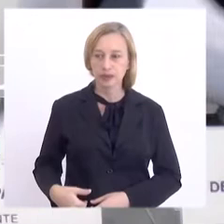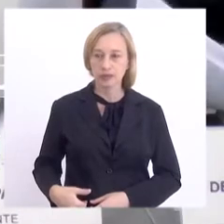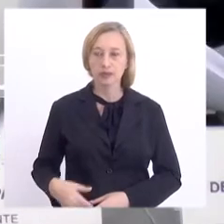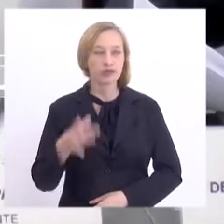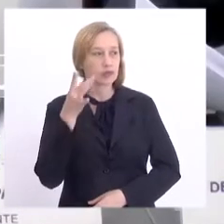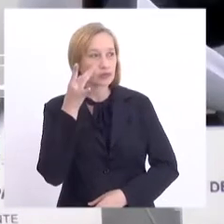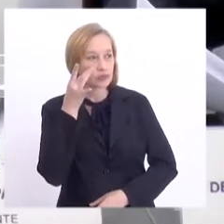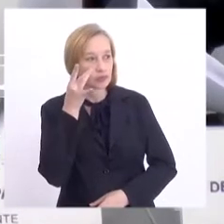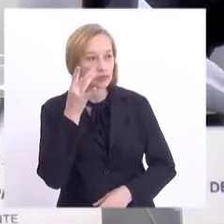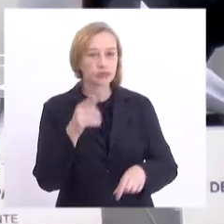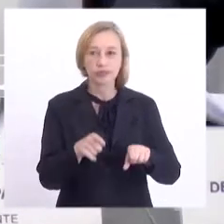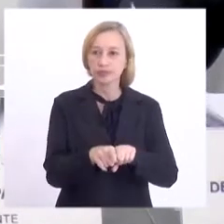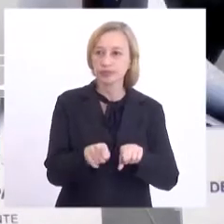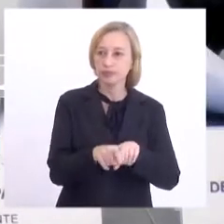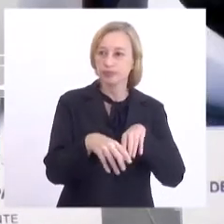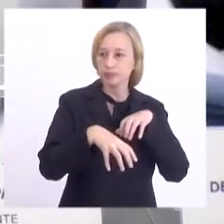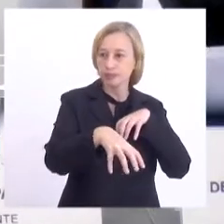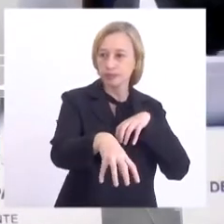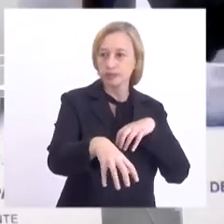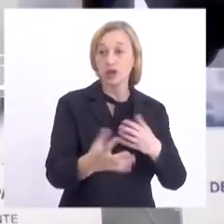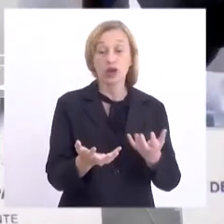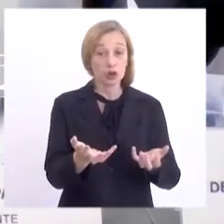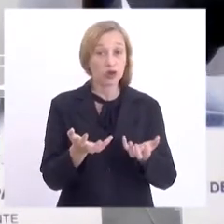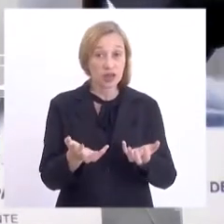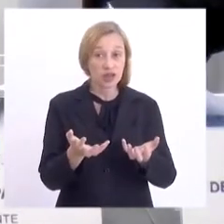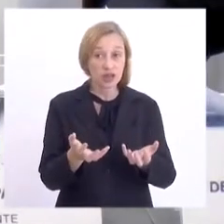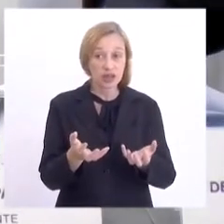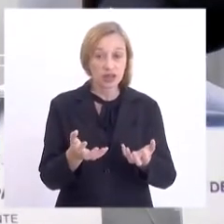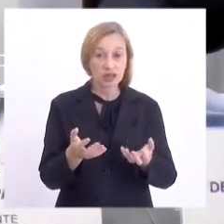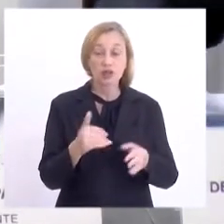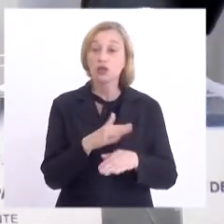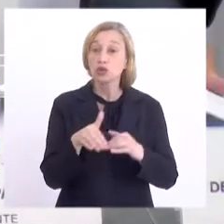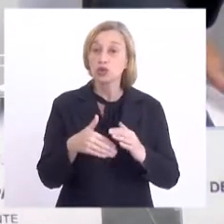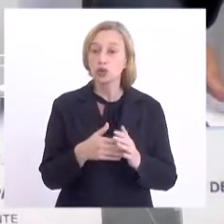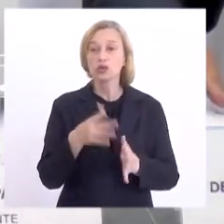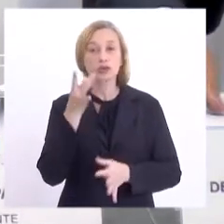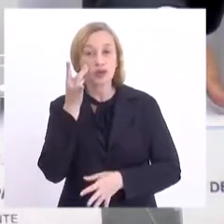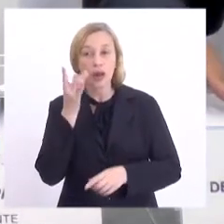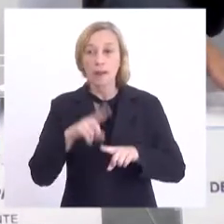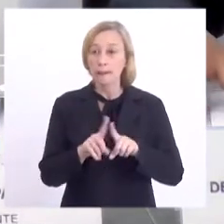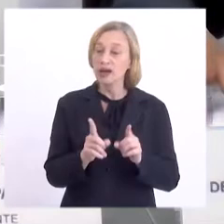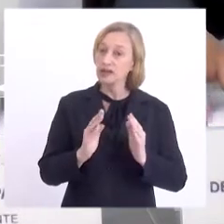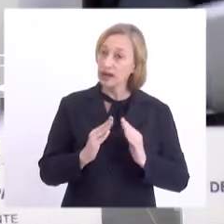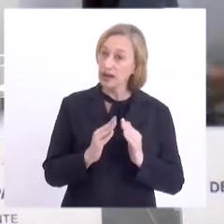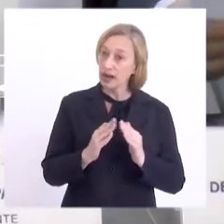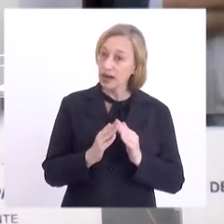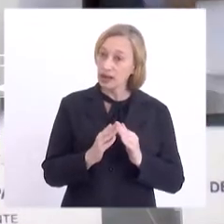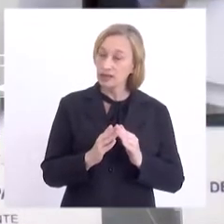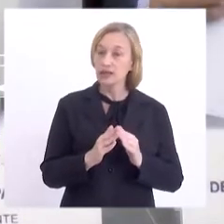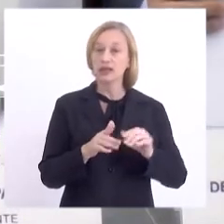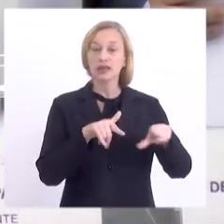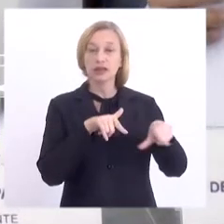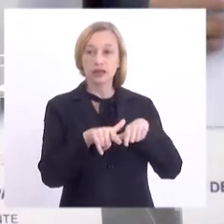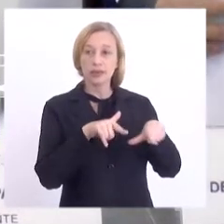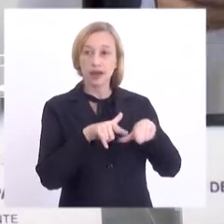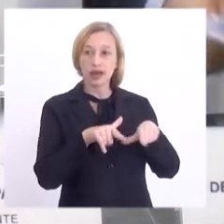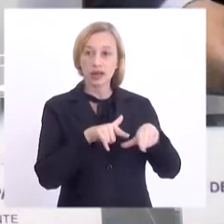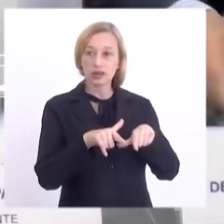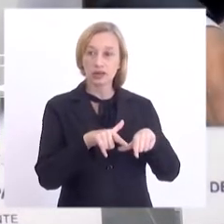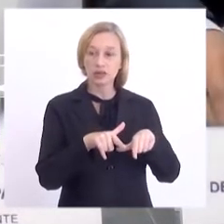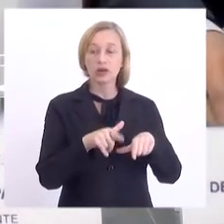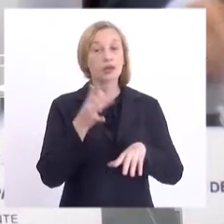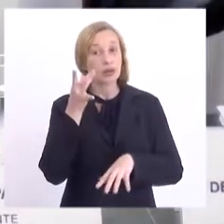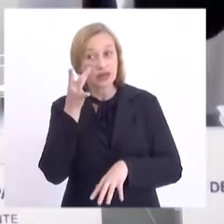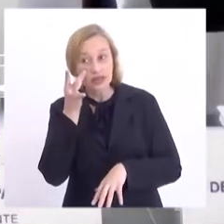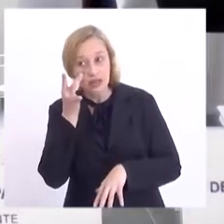porque eu queria muito fazer presencial mas a casa tá trabalhando de forma semipresencial quer